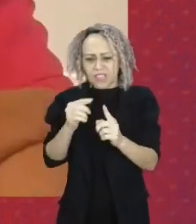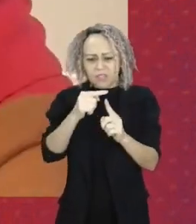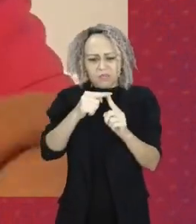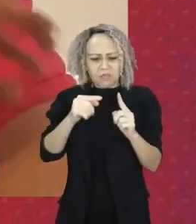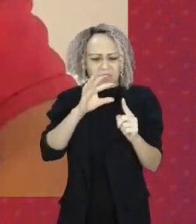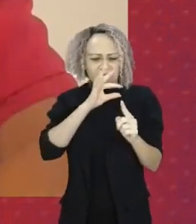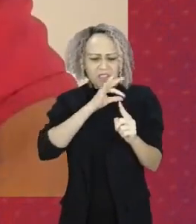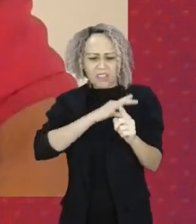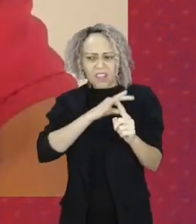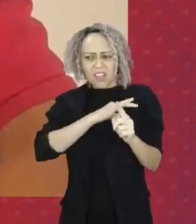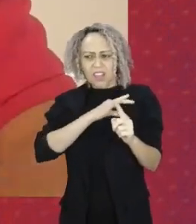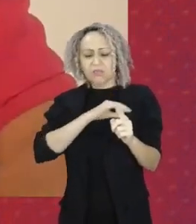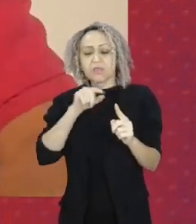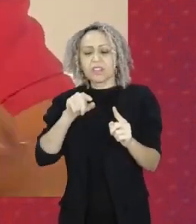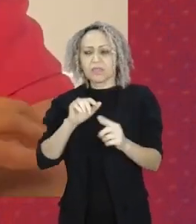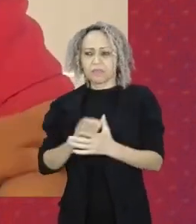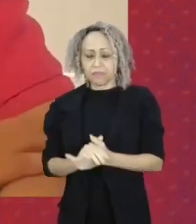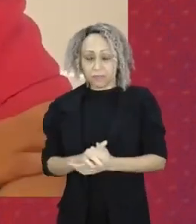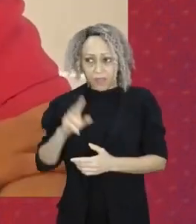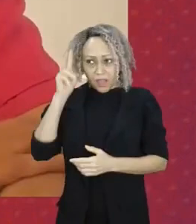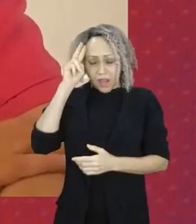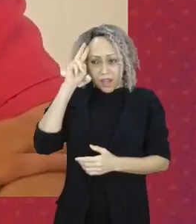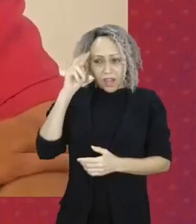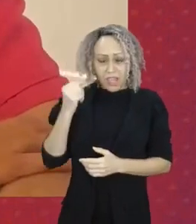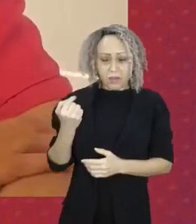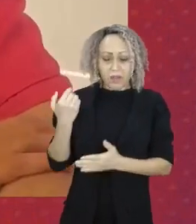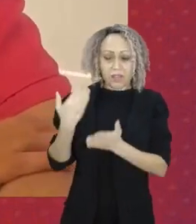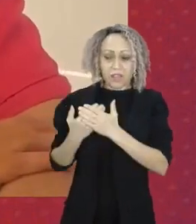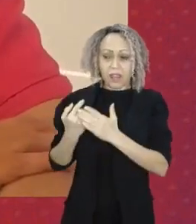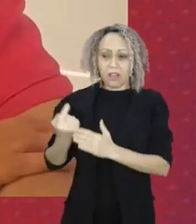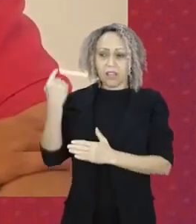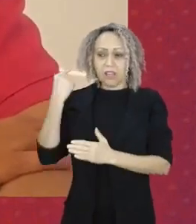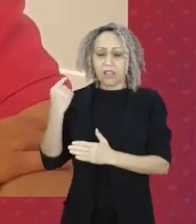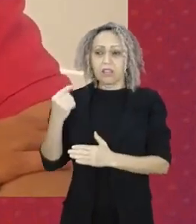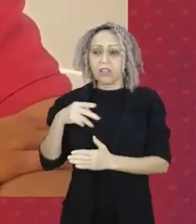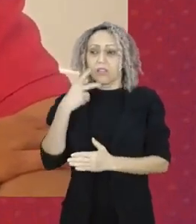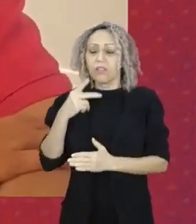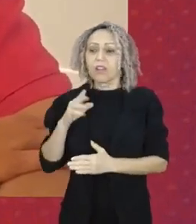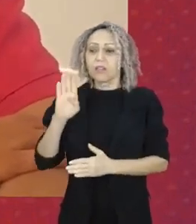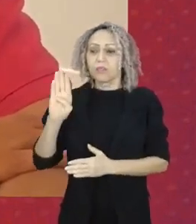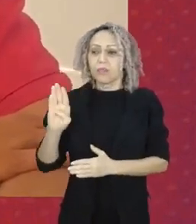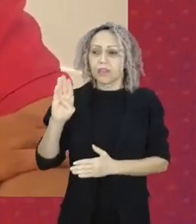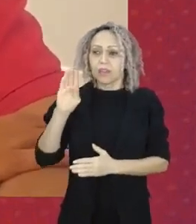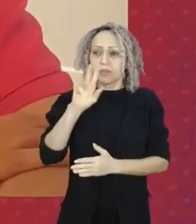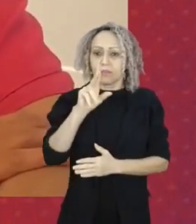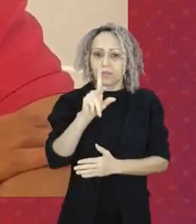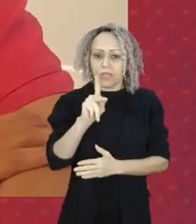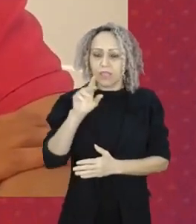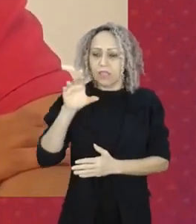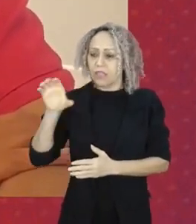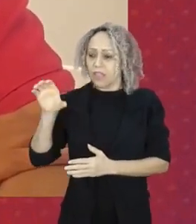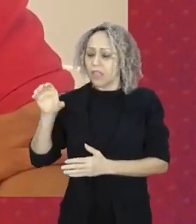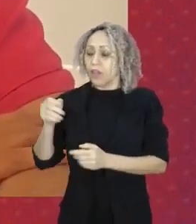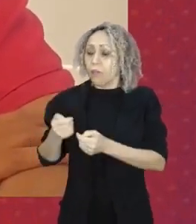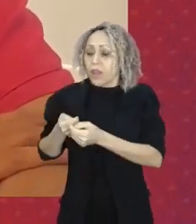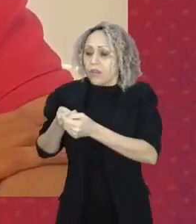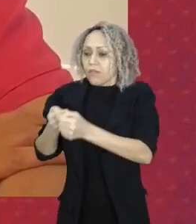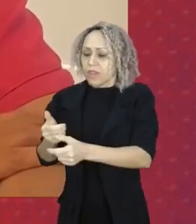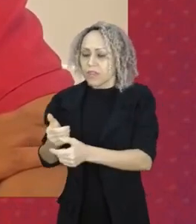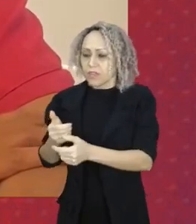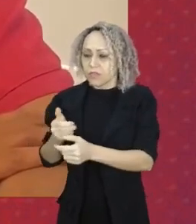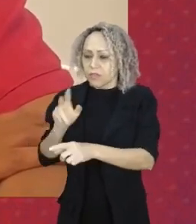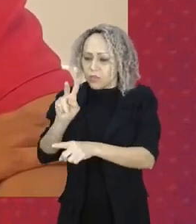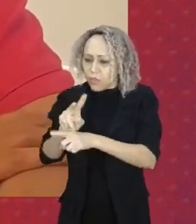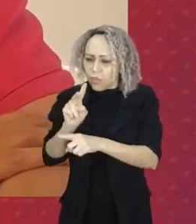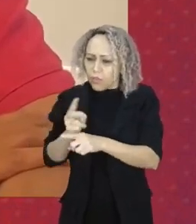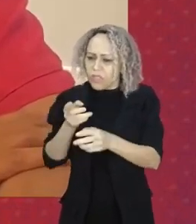vídeo anterior nós falamos do BPC, benefício da prestação continuada. Também